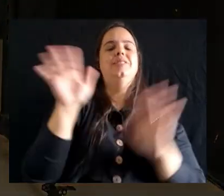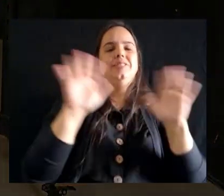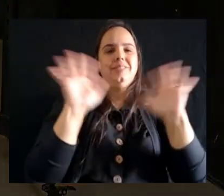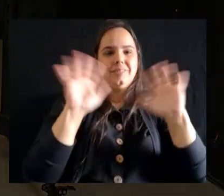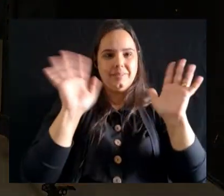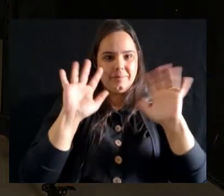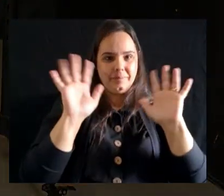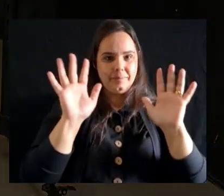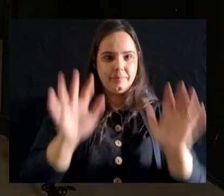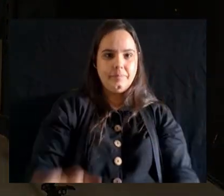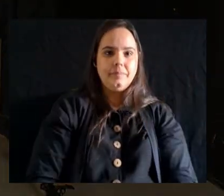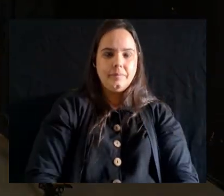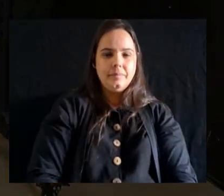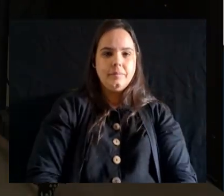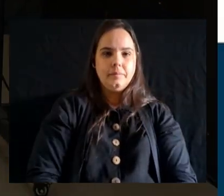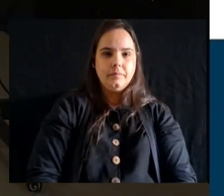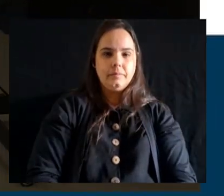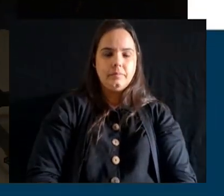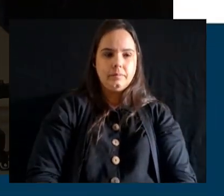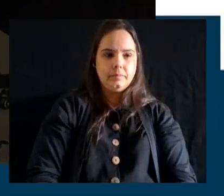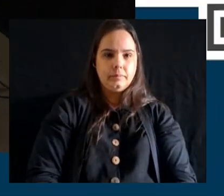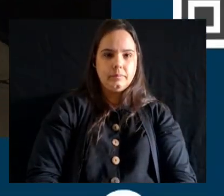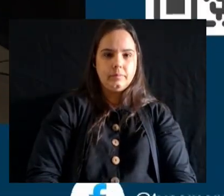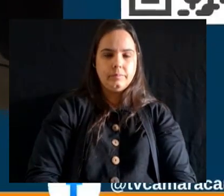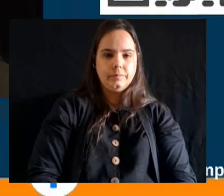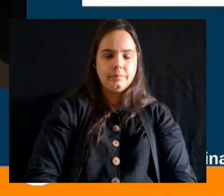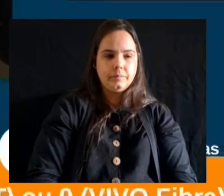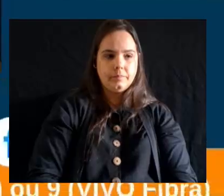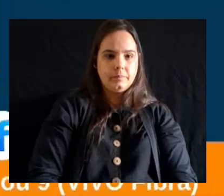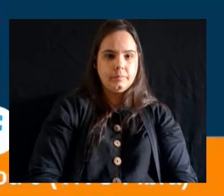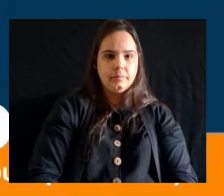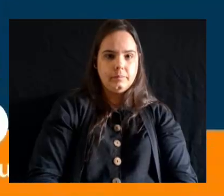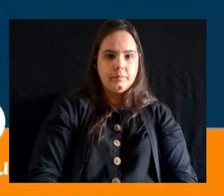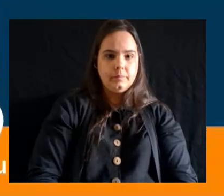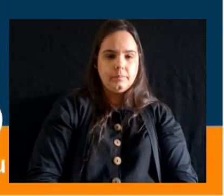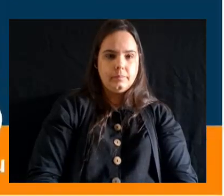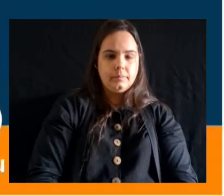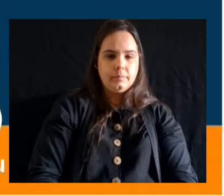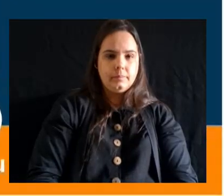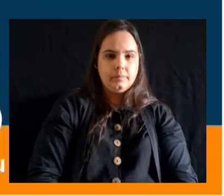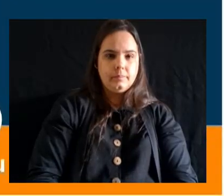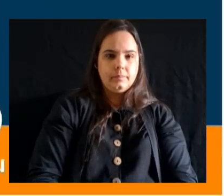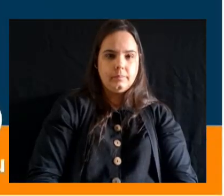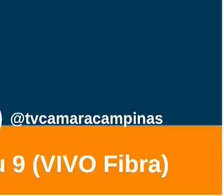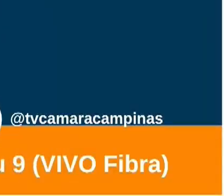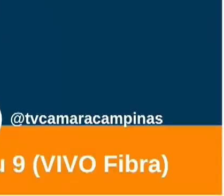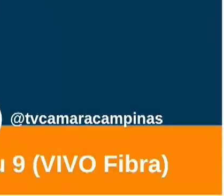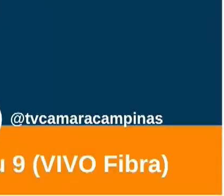Muito bem.